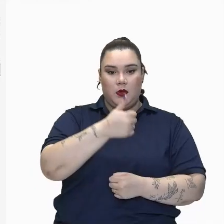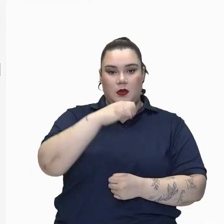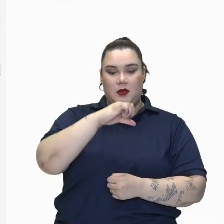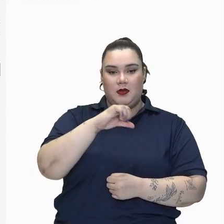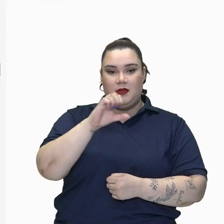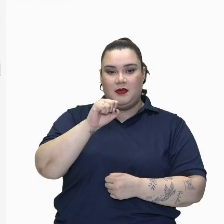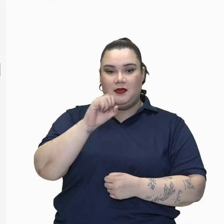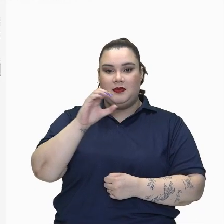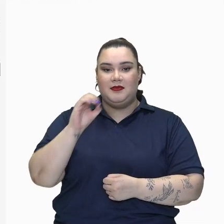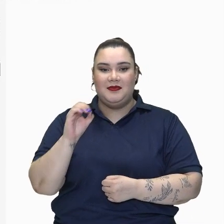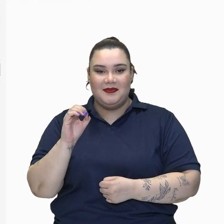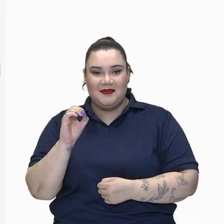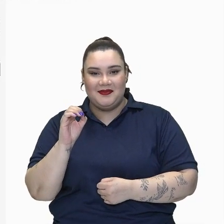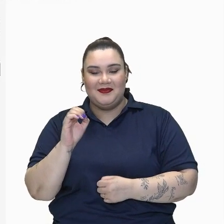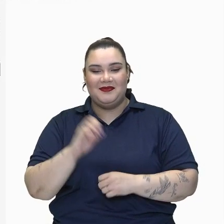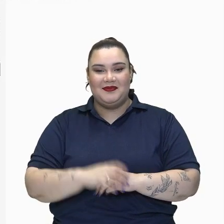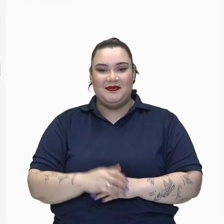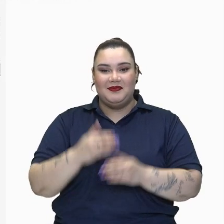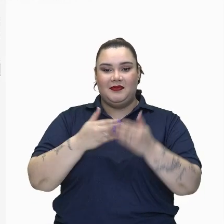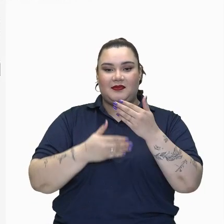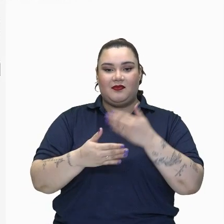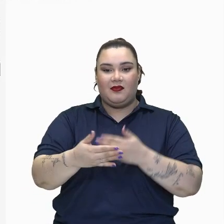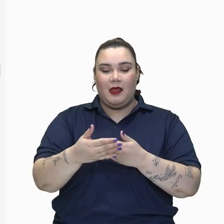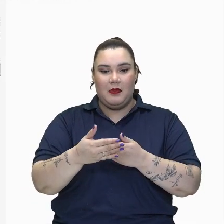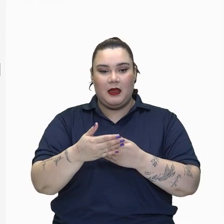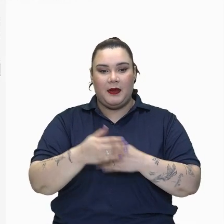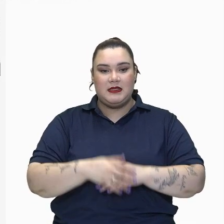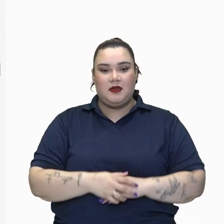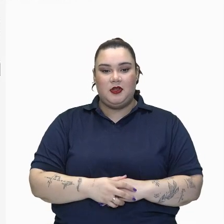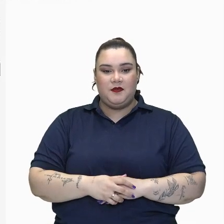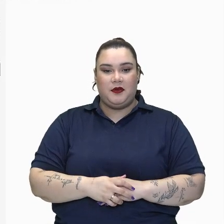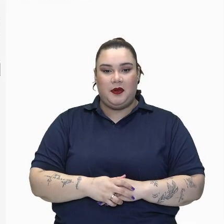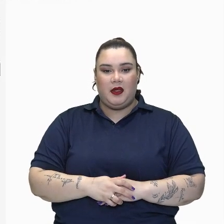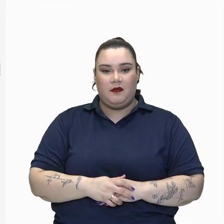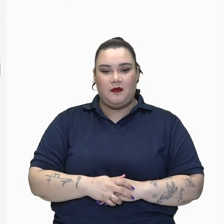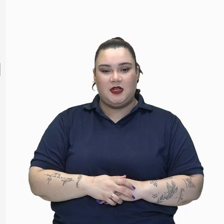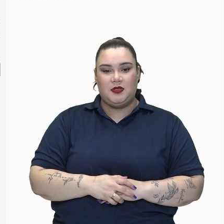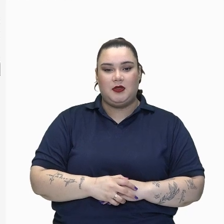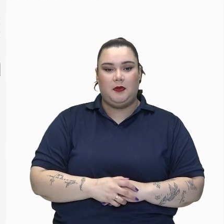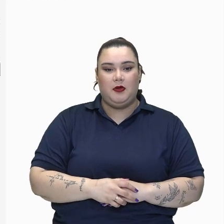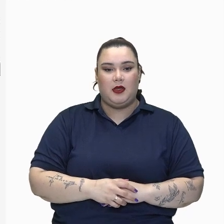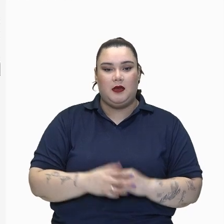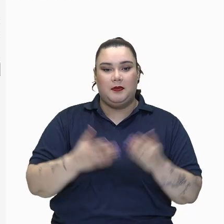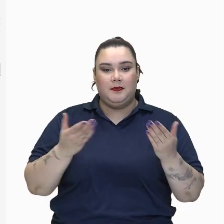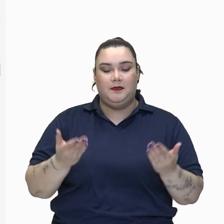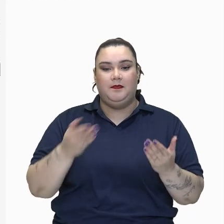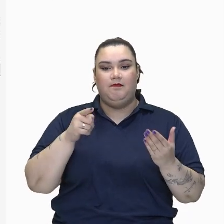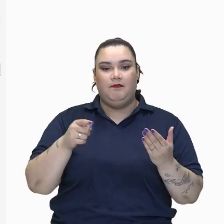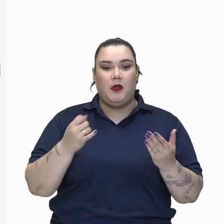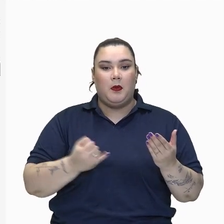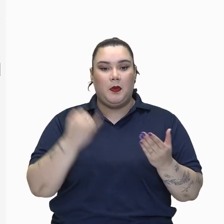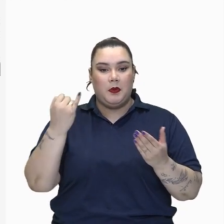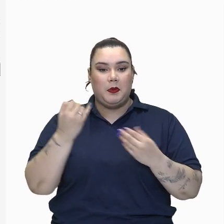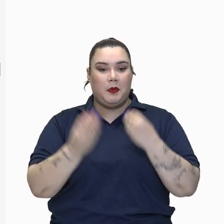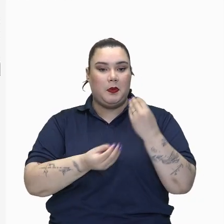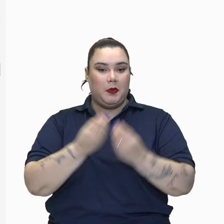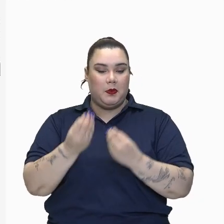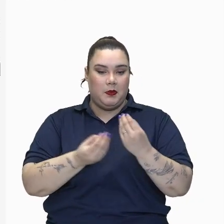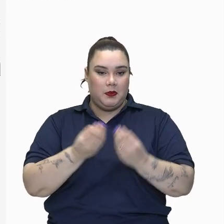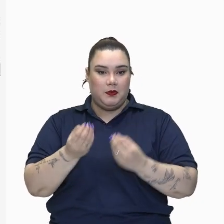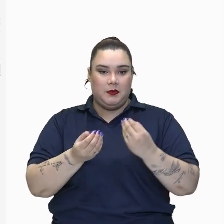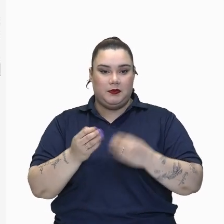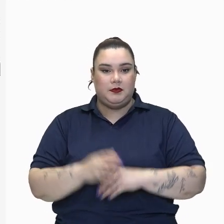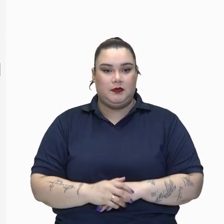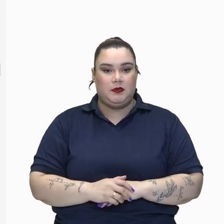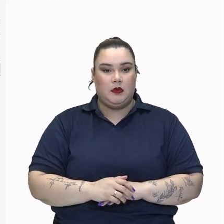1980, o crescimento das cidades brasileiras, ele passou por mudanças importantes, né? A